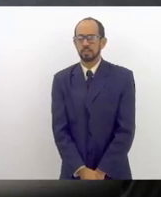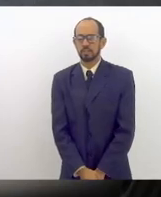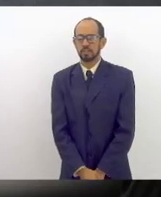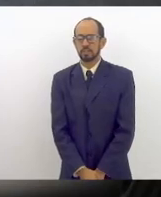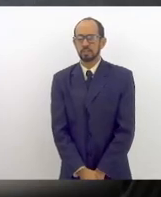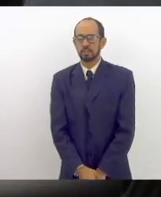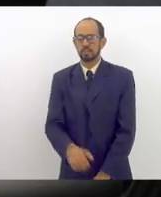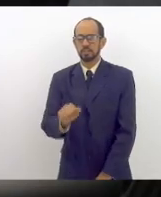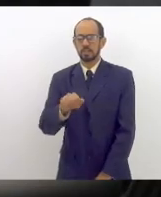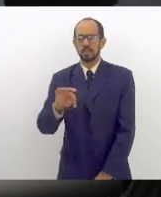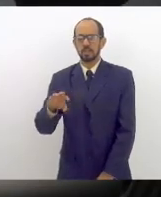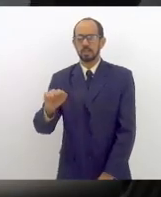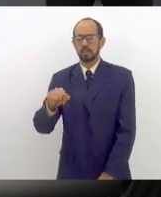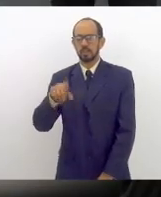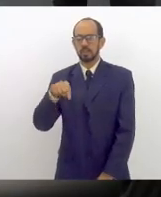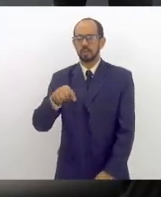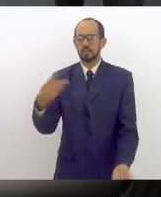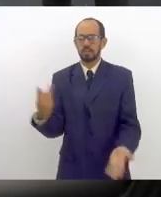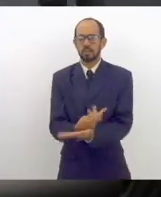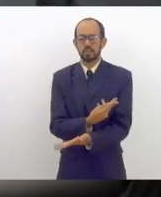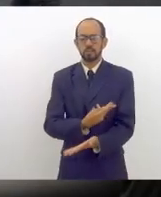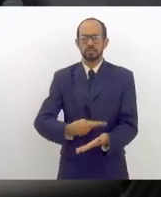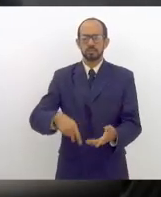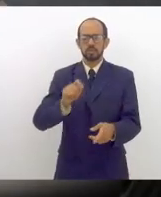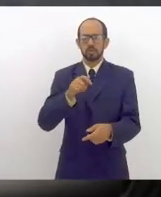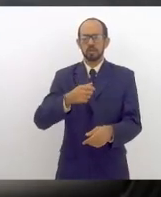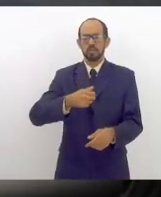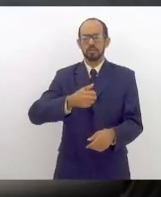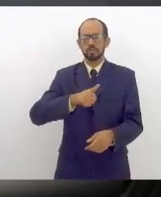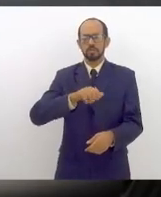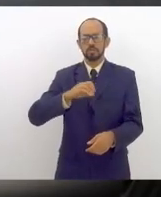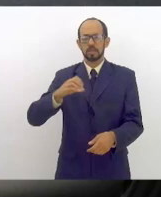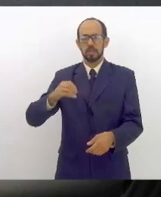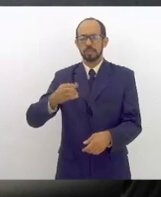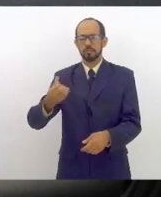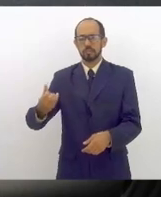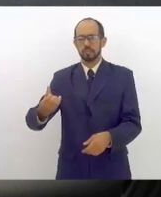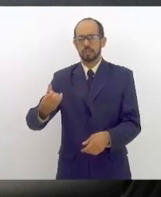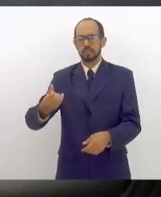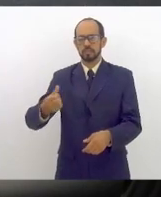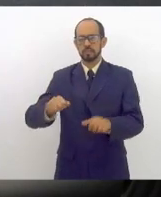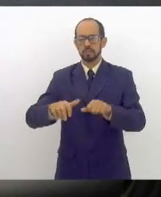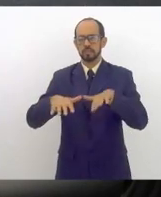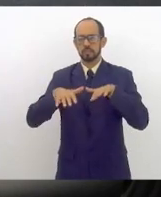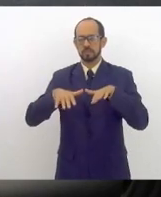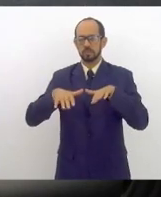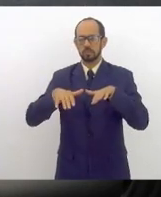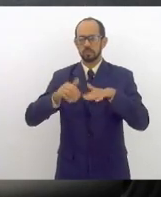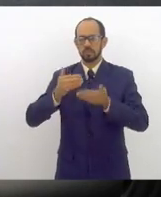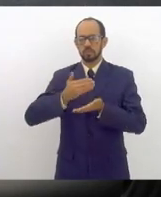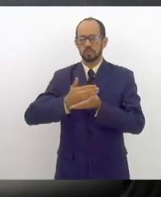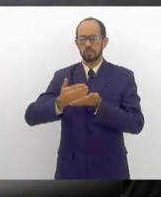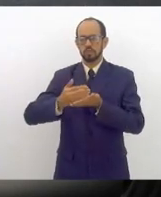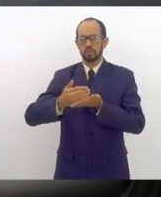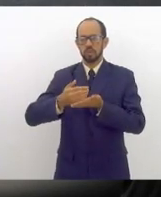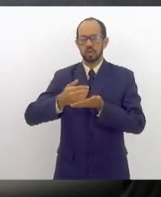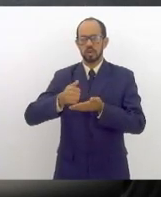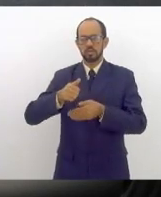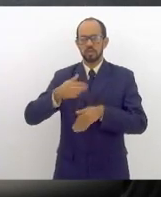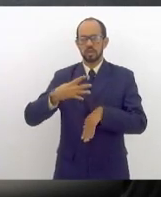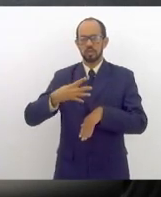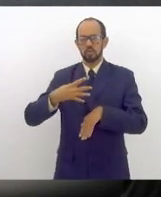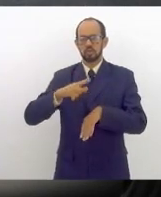A ata reflete com exatidão o ocorrido na 106ª sessão ordinária, que, iniciada às 14